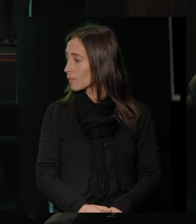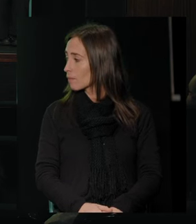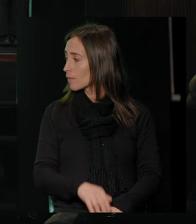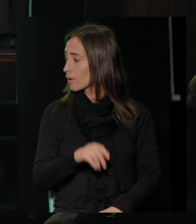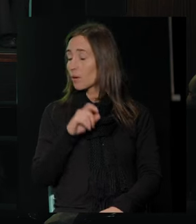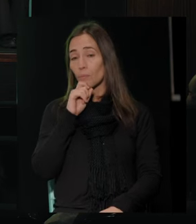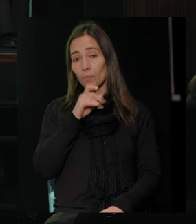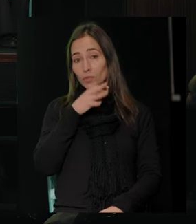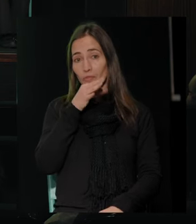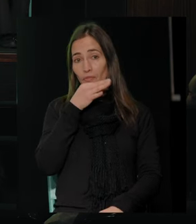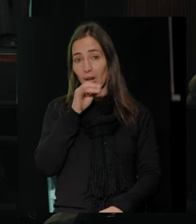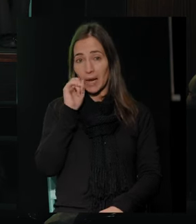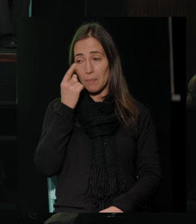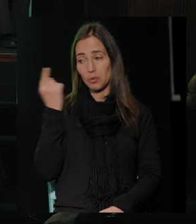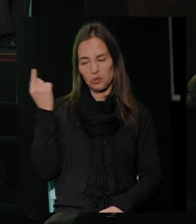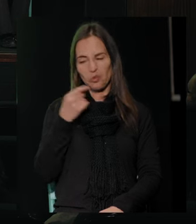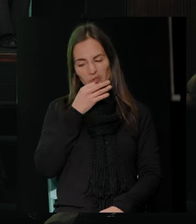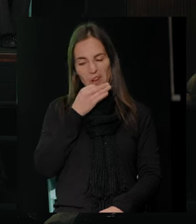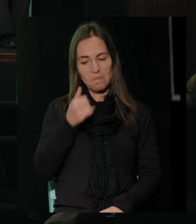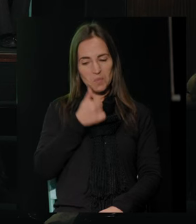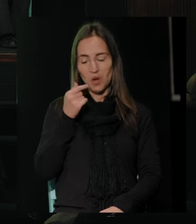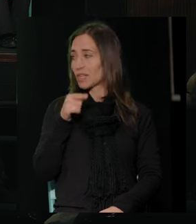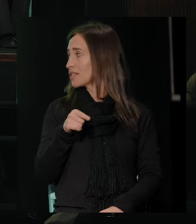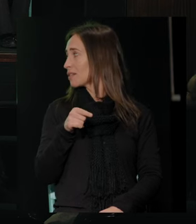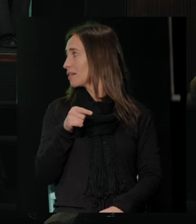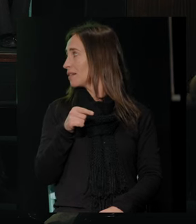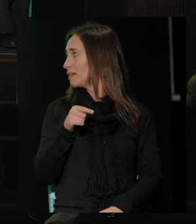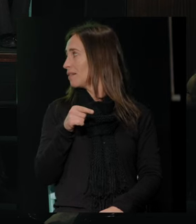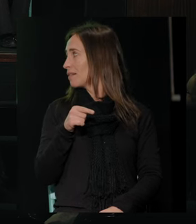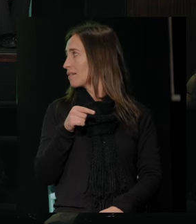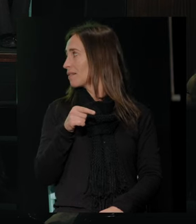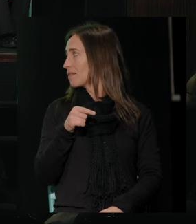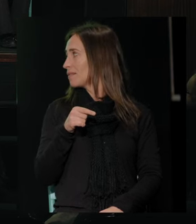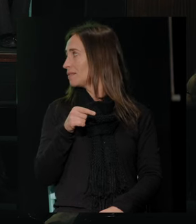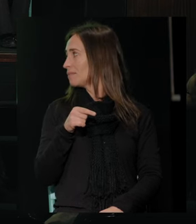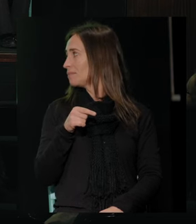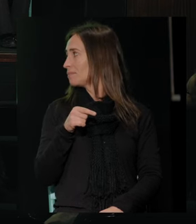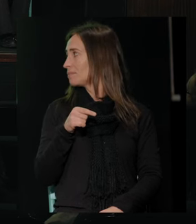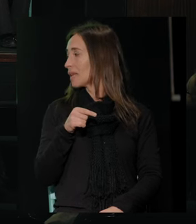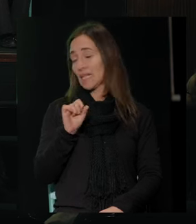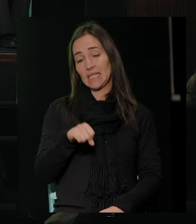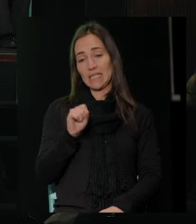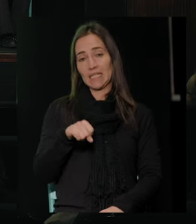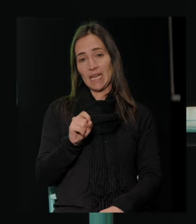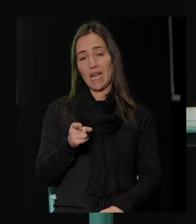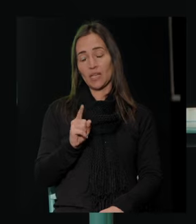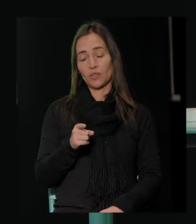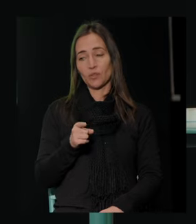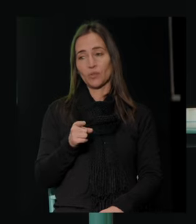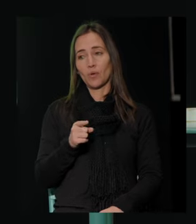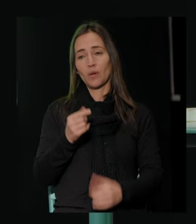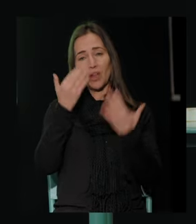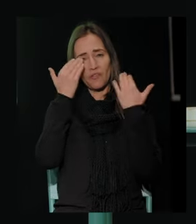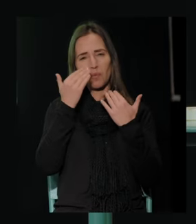Posso falar rapidamente e depois certamente vais conseguir falar mais sobre isto. Em 2 minutos. Mas sim, é isso. A má informação ou a